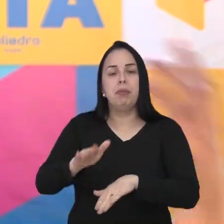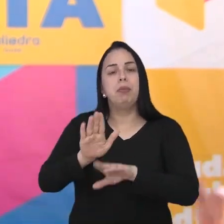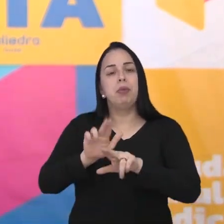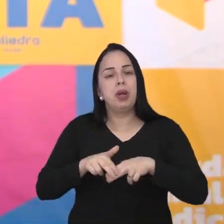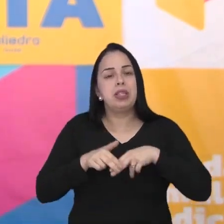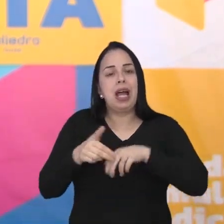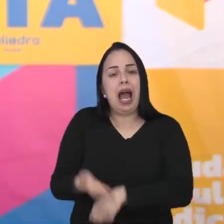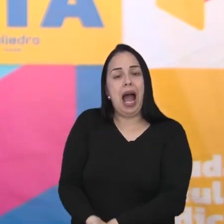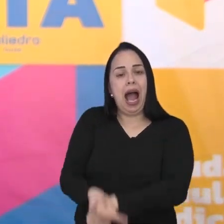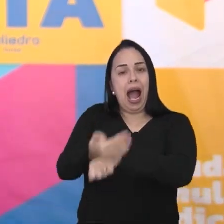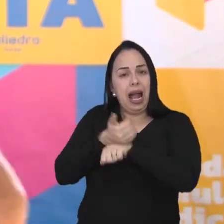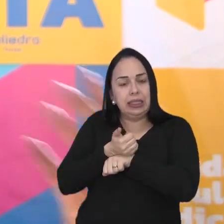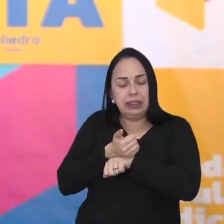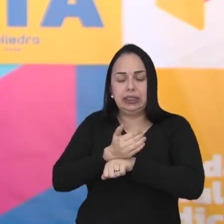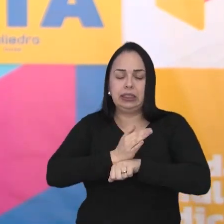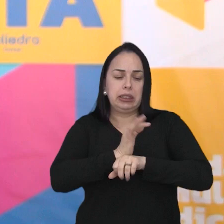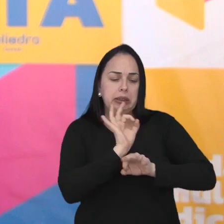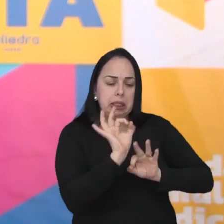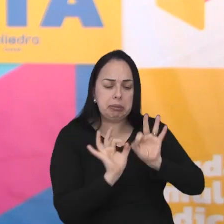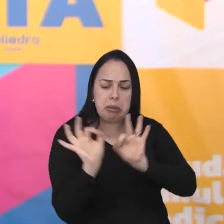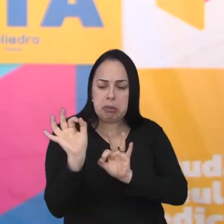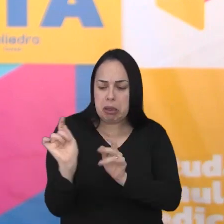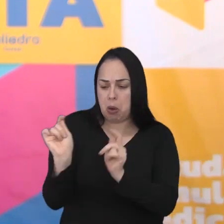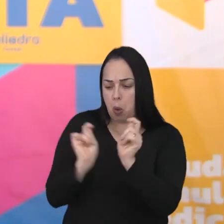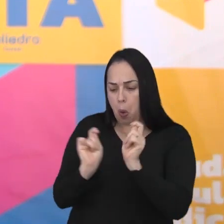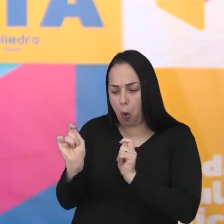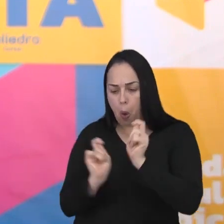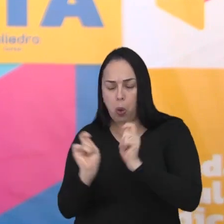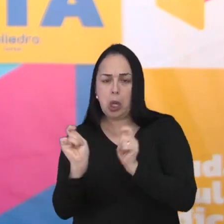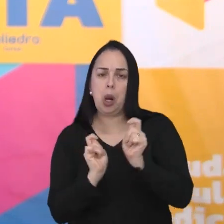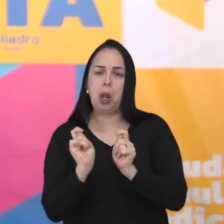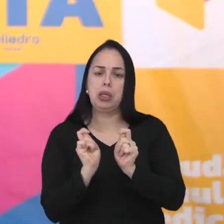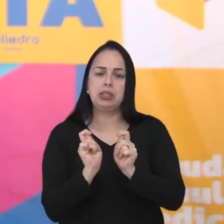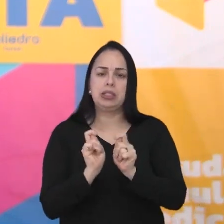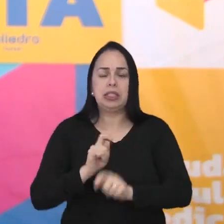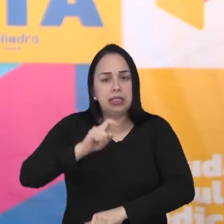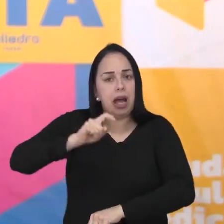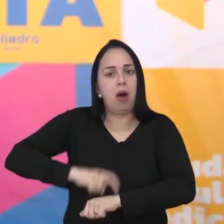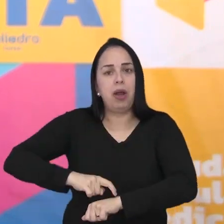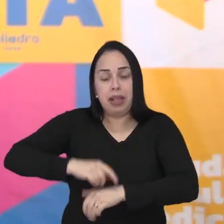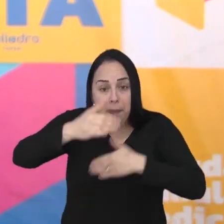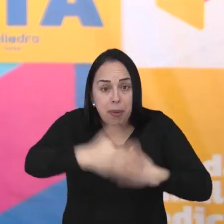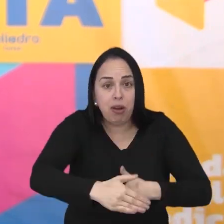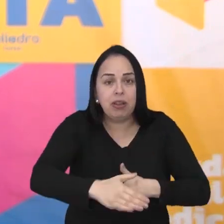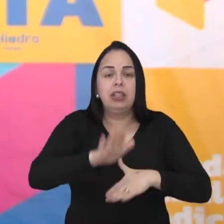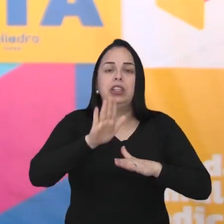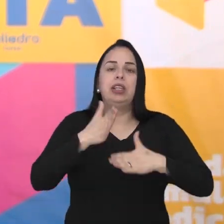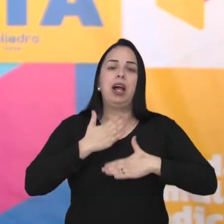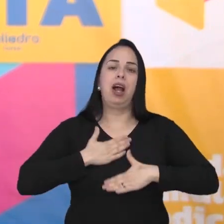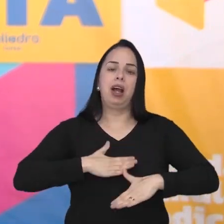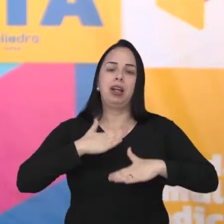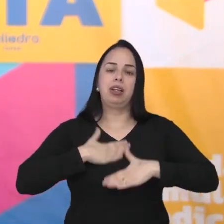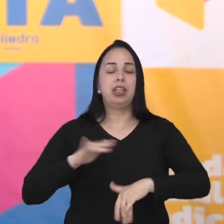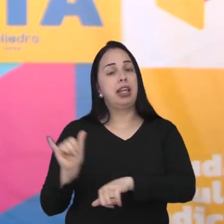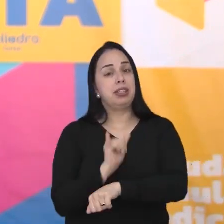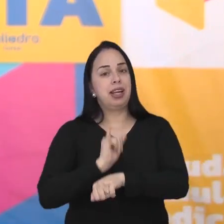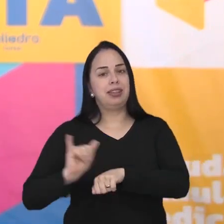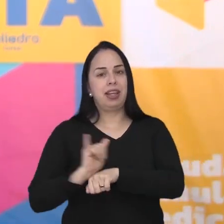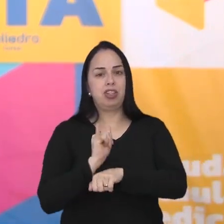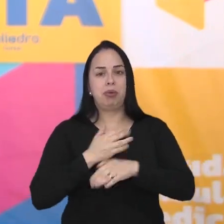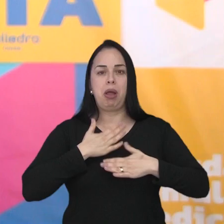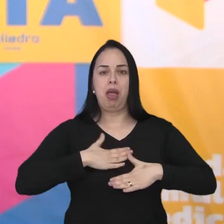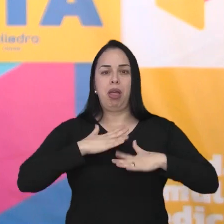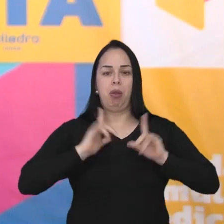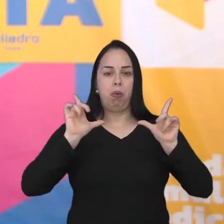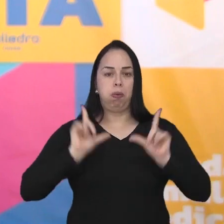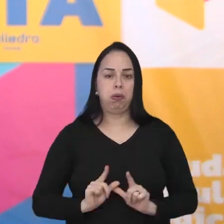disso previamente, a gente tem mais chances de saber como lidar com isso num momento de prova. Não que não vá acontecer, mas se acontecer a gente tem mais